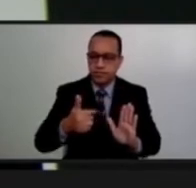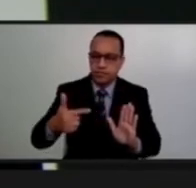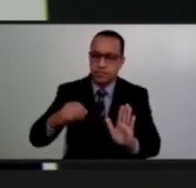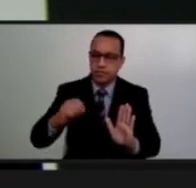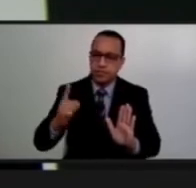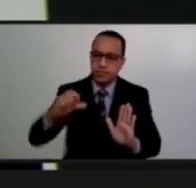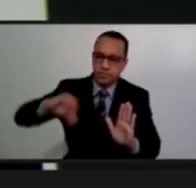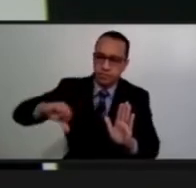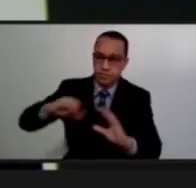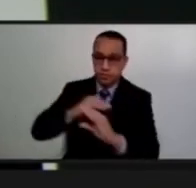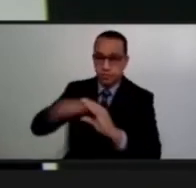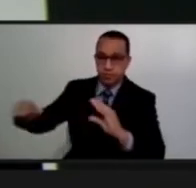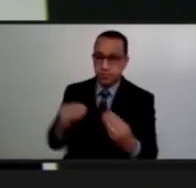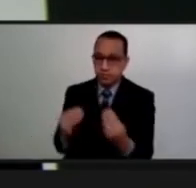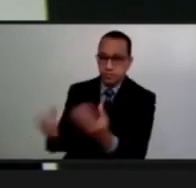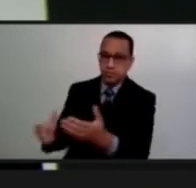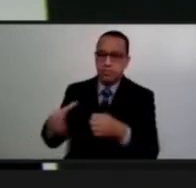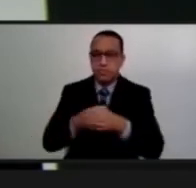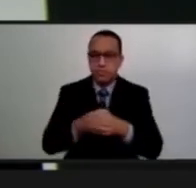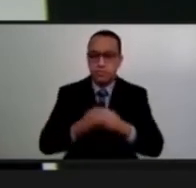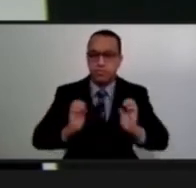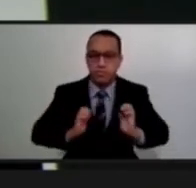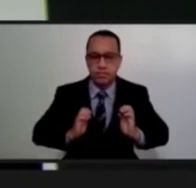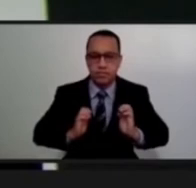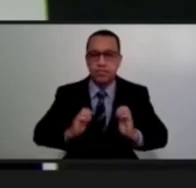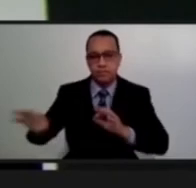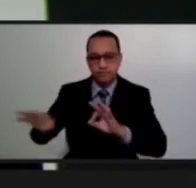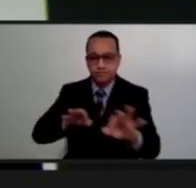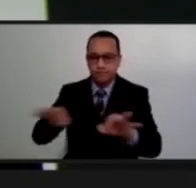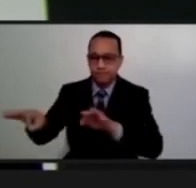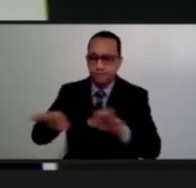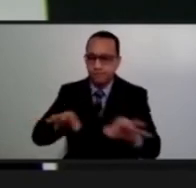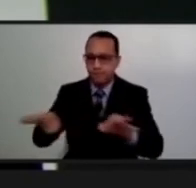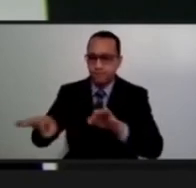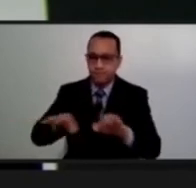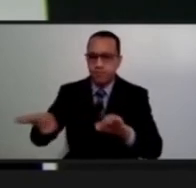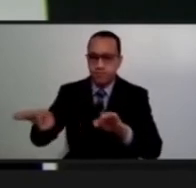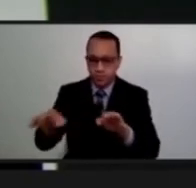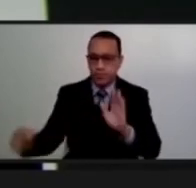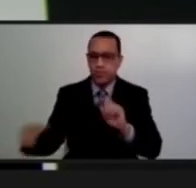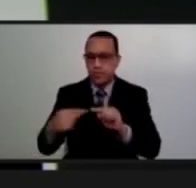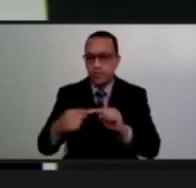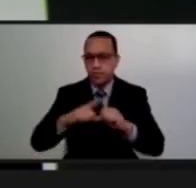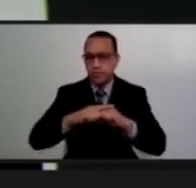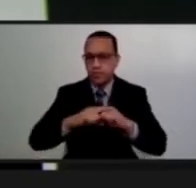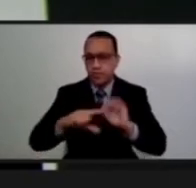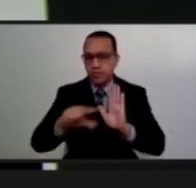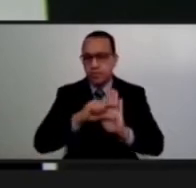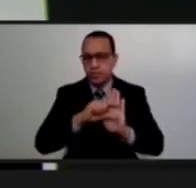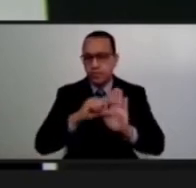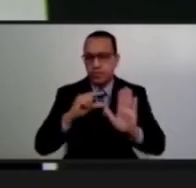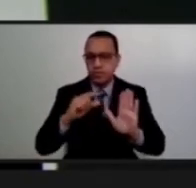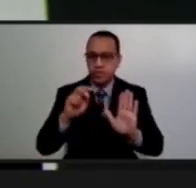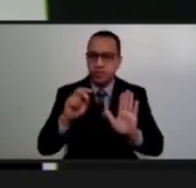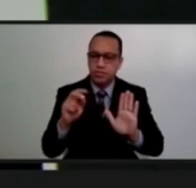imediato encaminhamento à Comissão de Ética para as providências previstas no parágrafo 2º do artigo 14 do Código